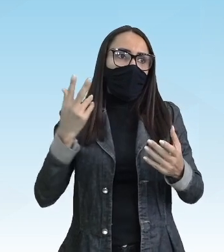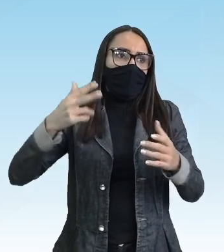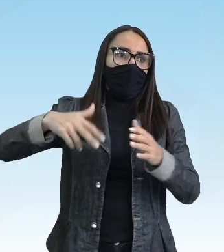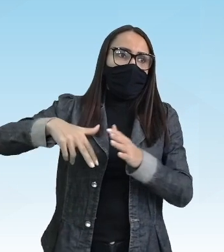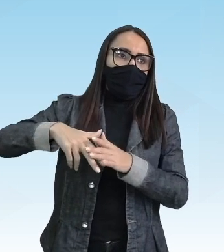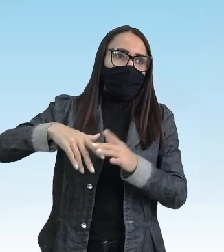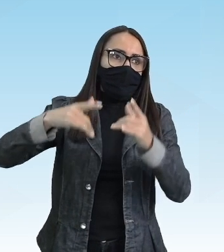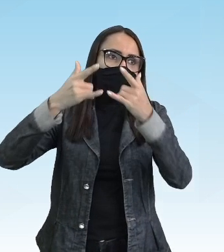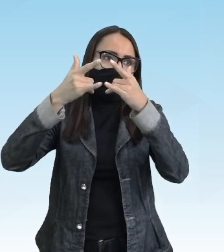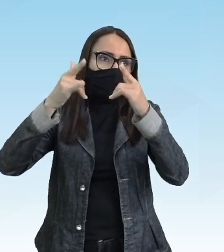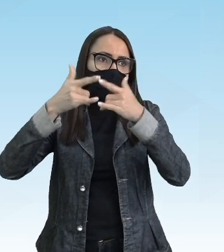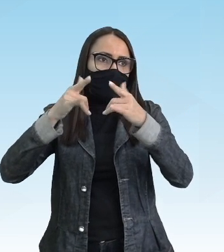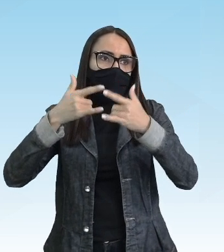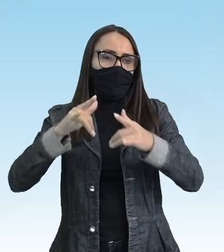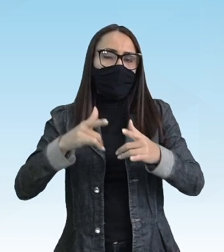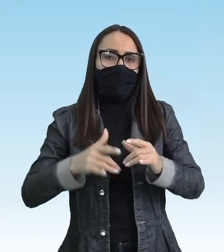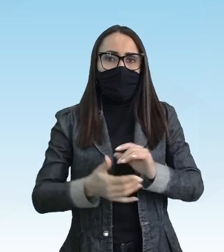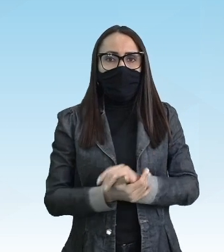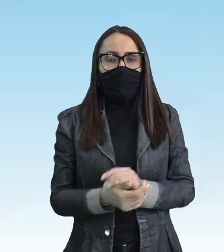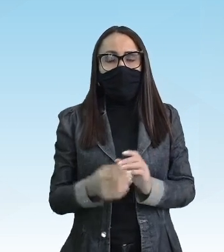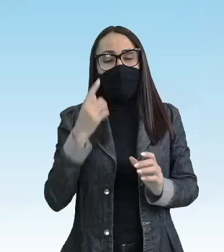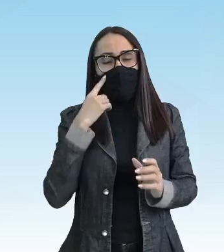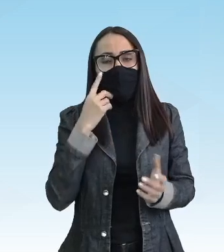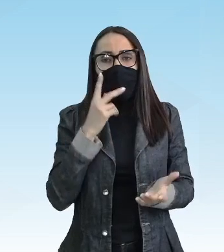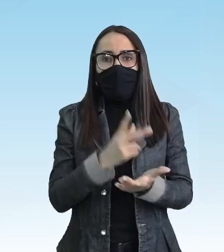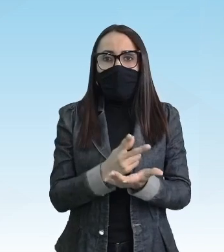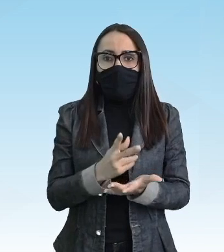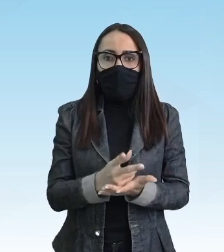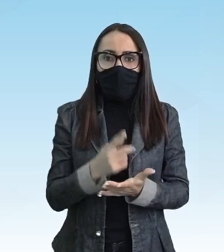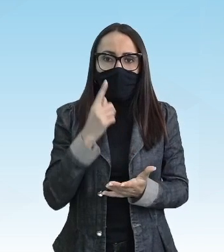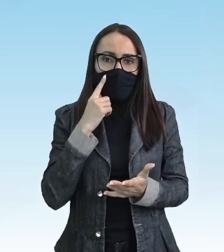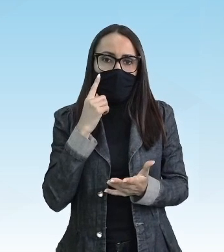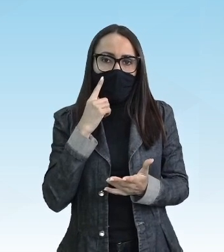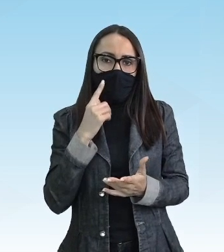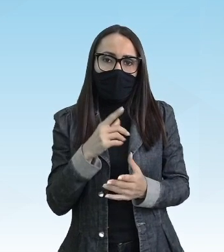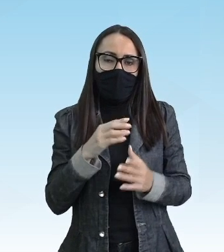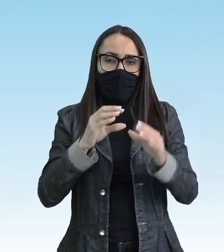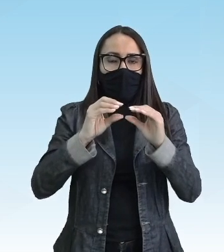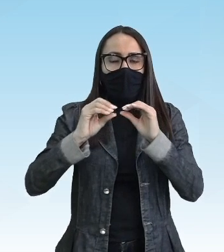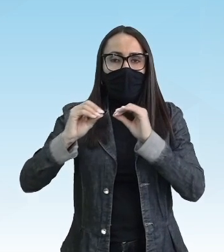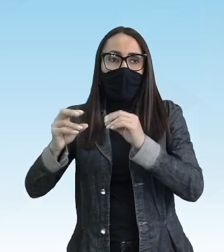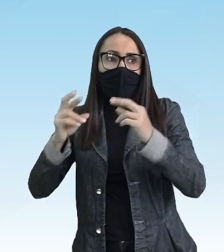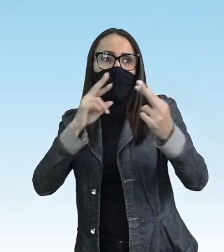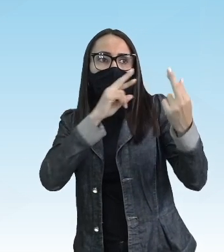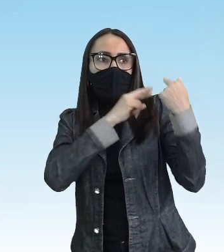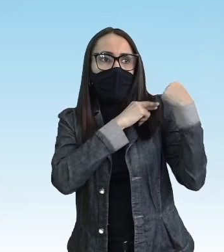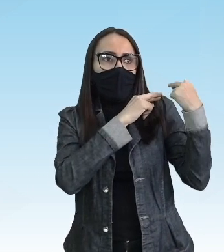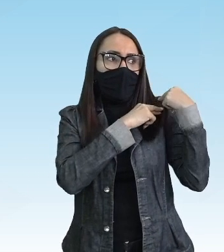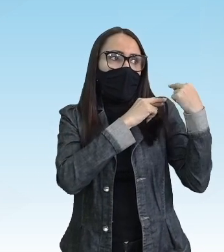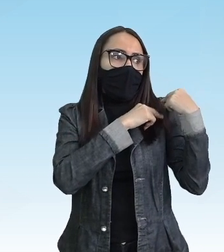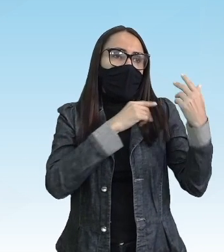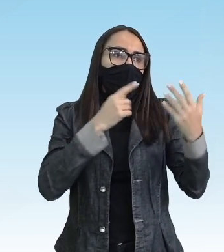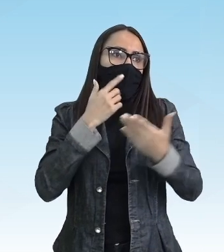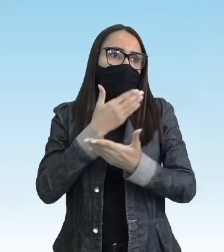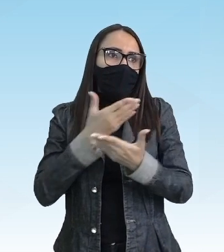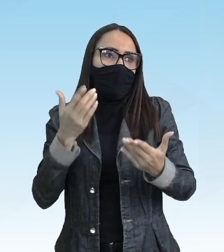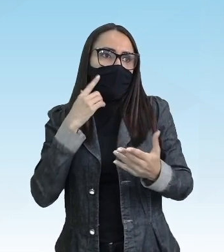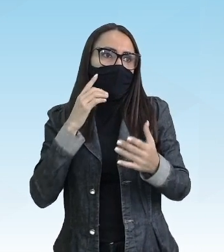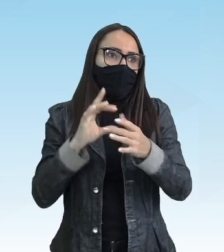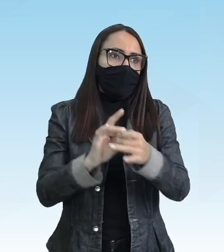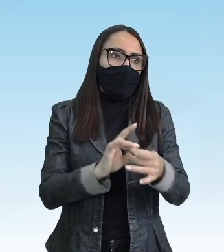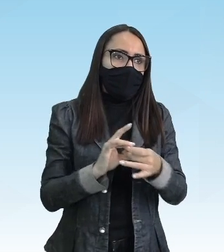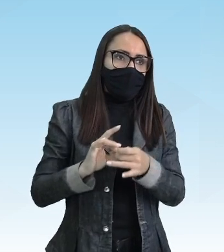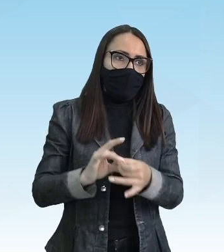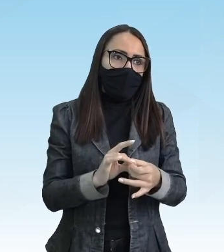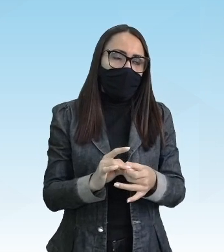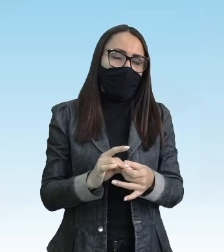esqueleto axial, sendo a escapular responsável por unir os membros